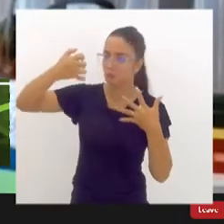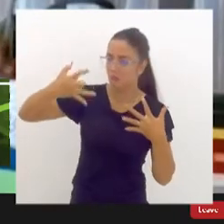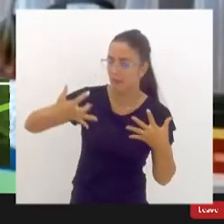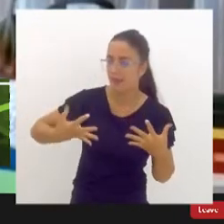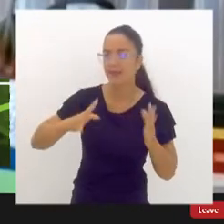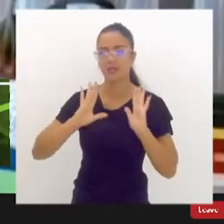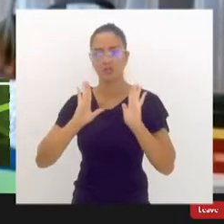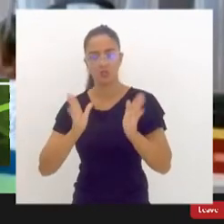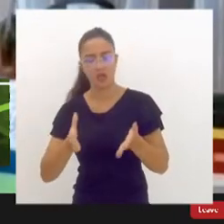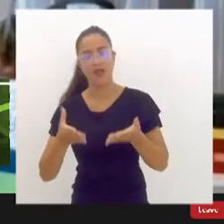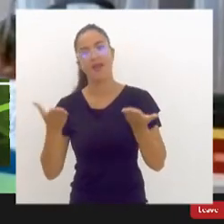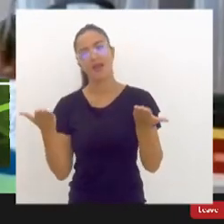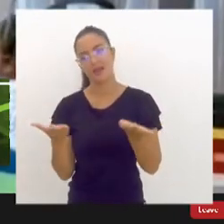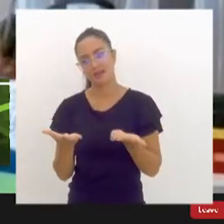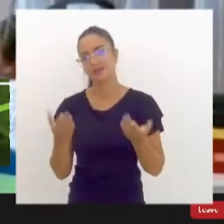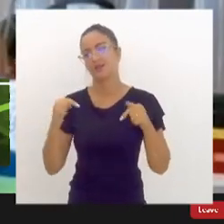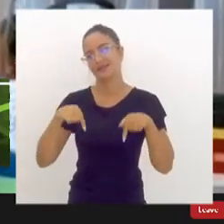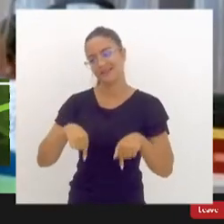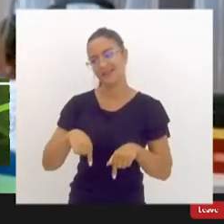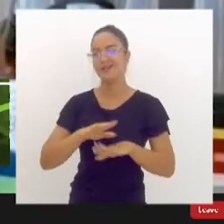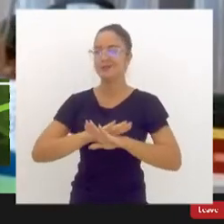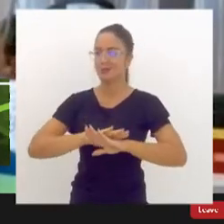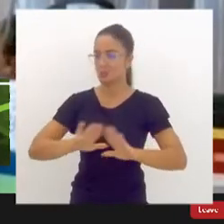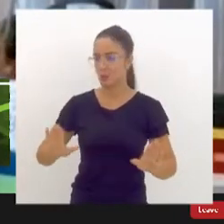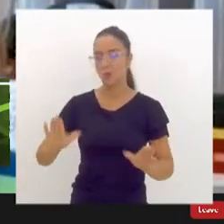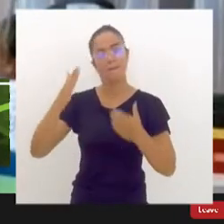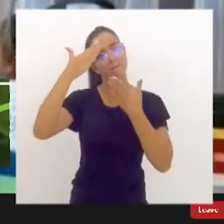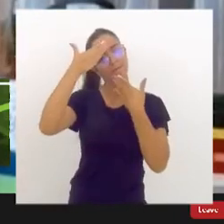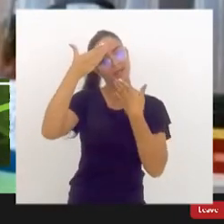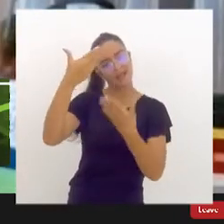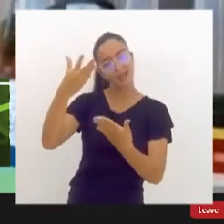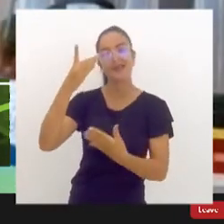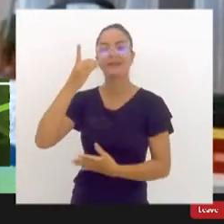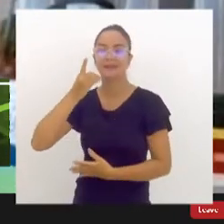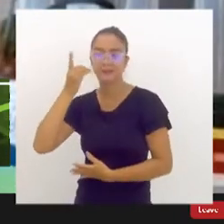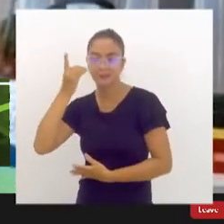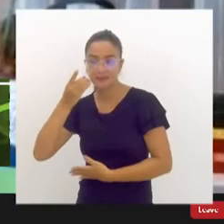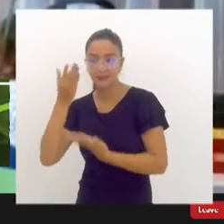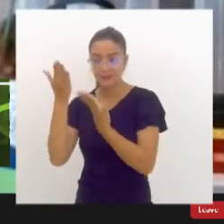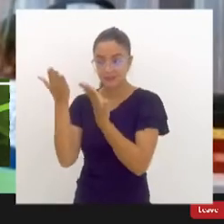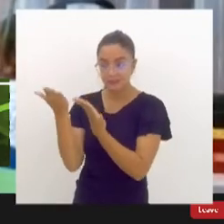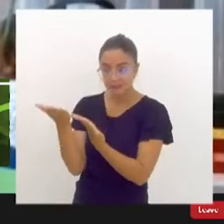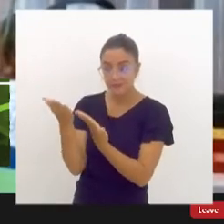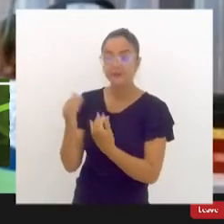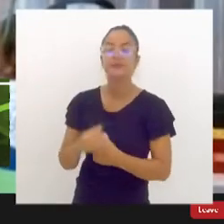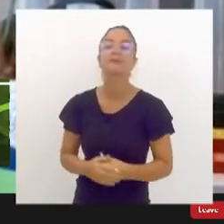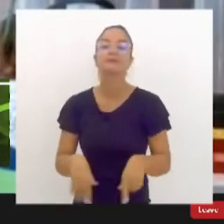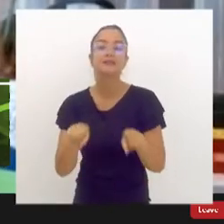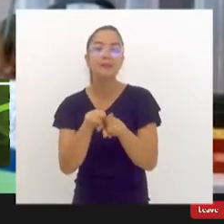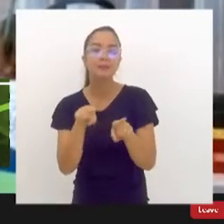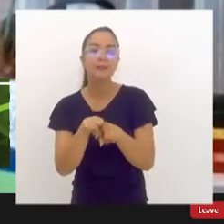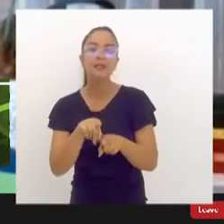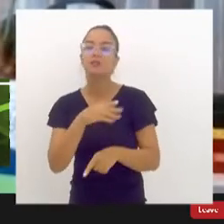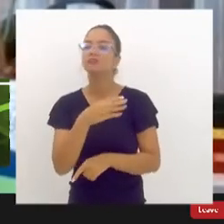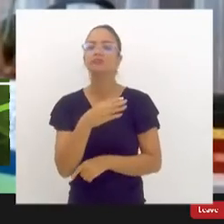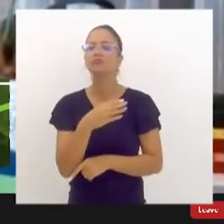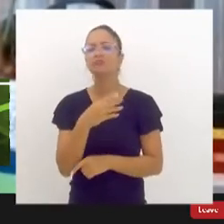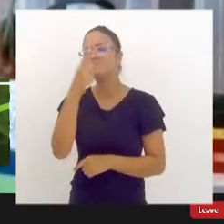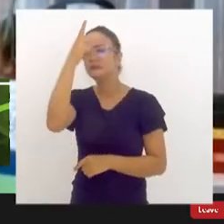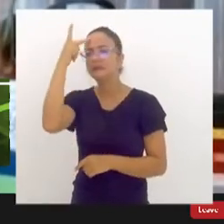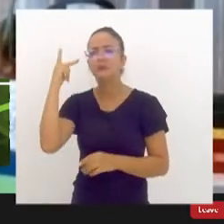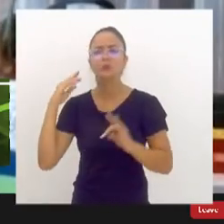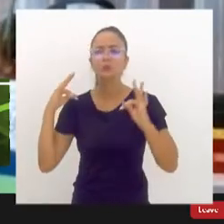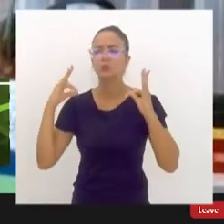Comissão de Inclusão e Diversidade. Muito obrigada, deputado, e muito obrigada a todos que